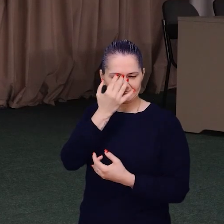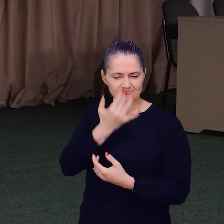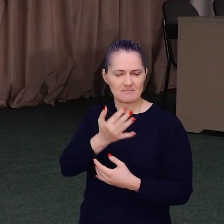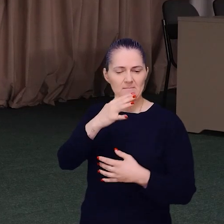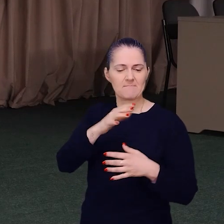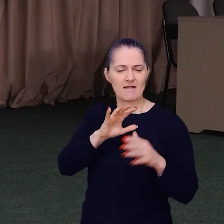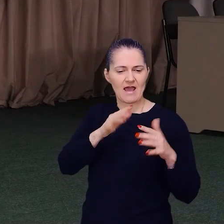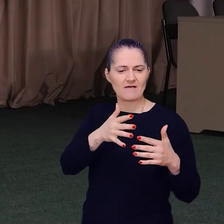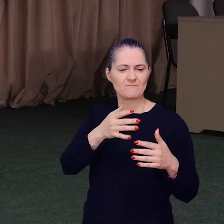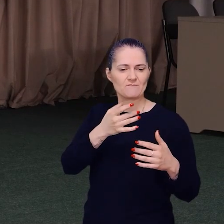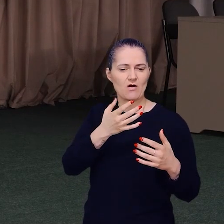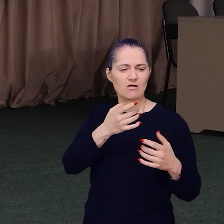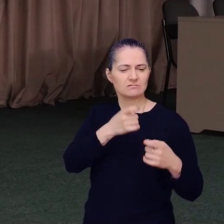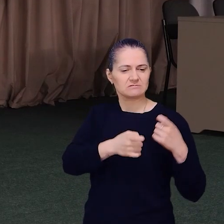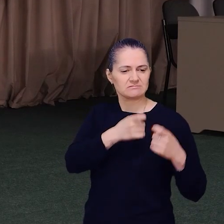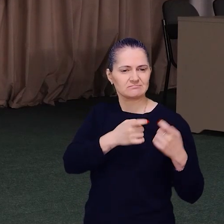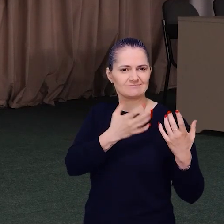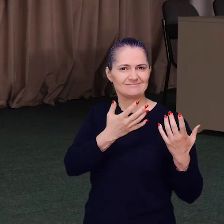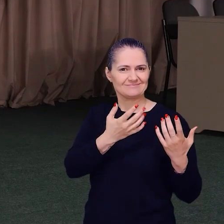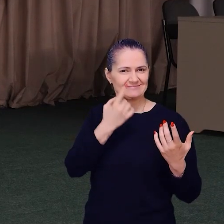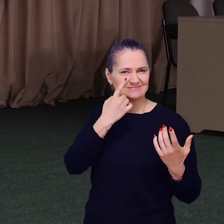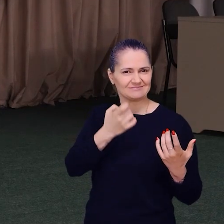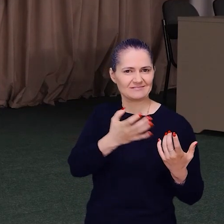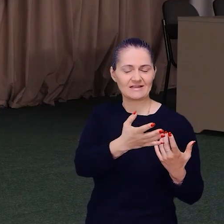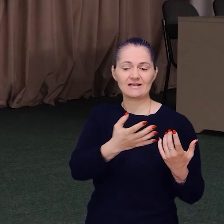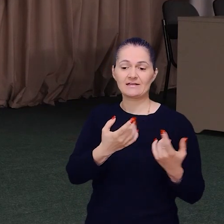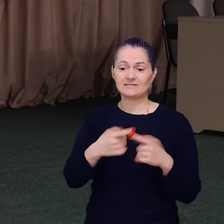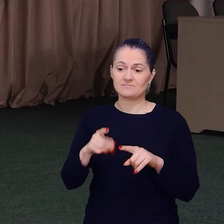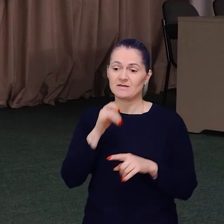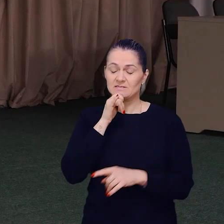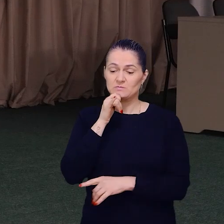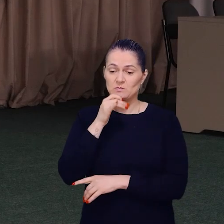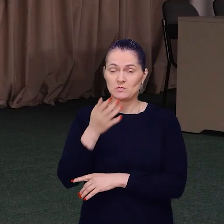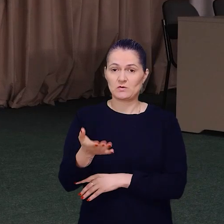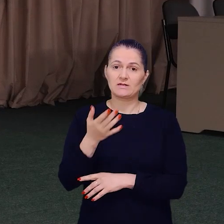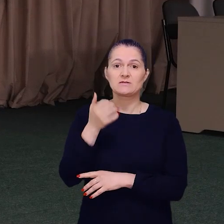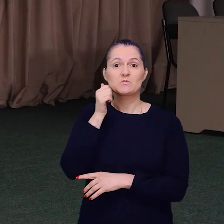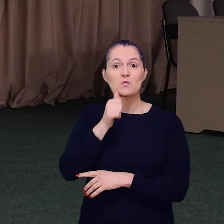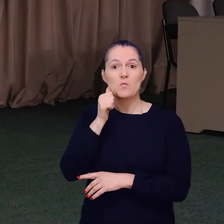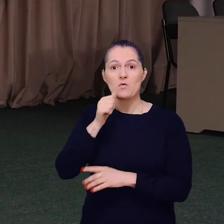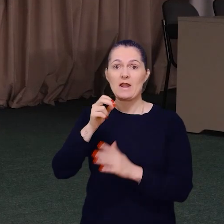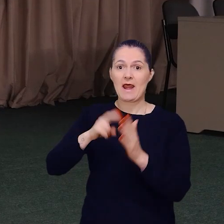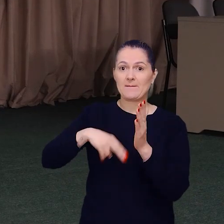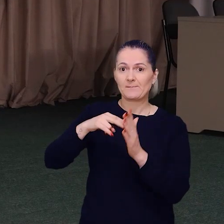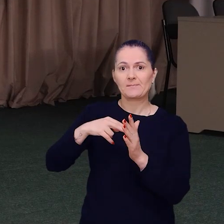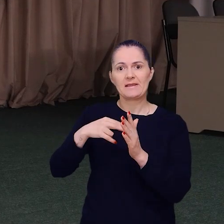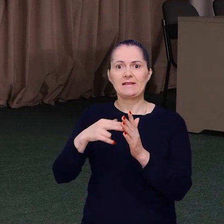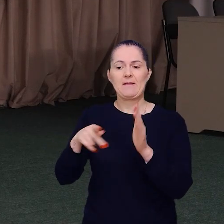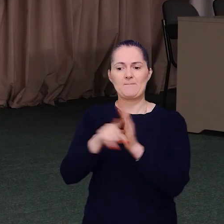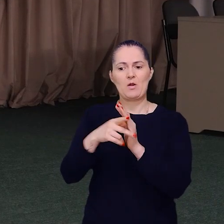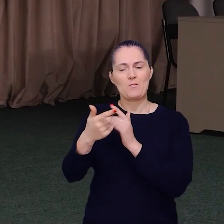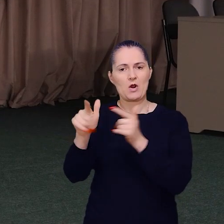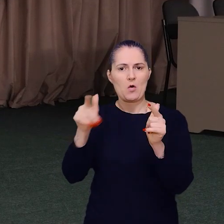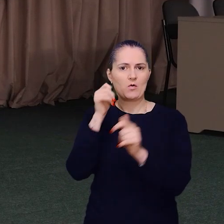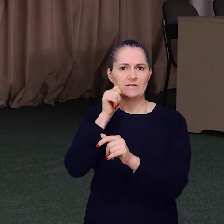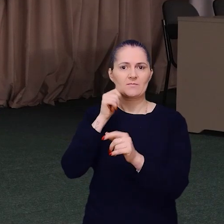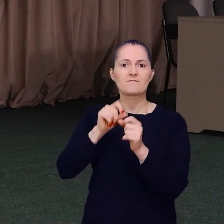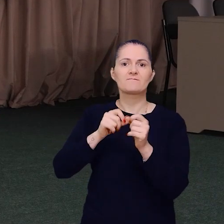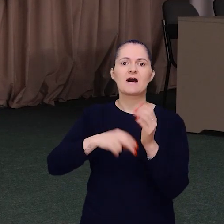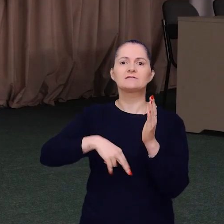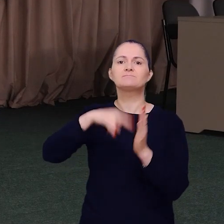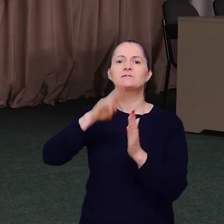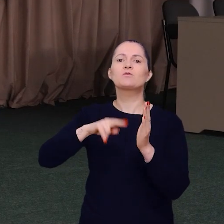representações mais sexualizadas do corpo feminino, enquanto que nas obras da Artemisia e mesmo de outras mulheres artistas, o foco maior